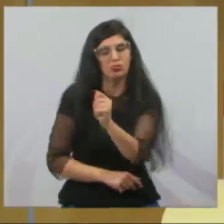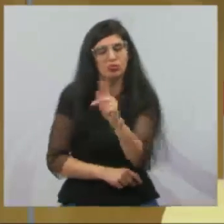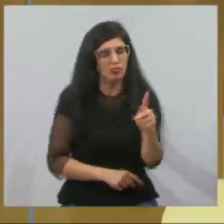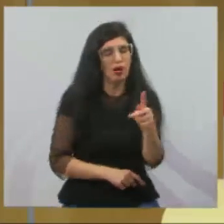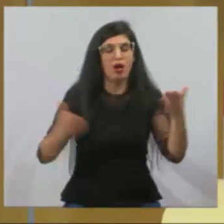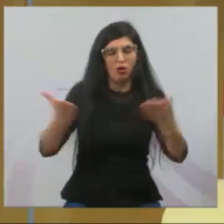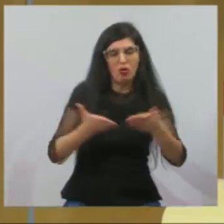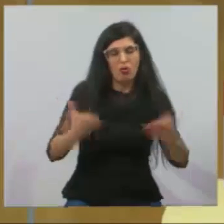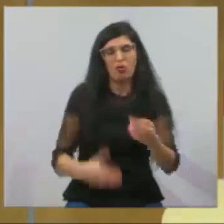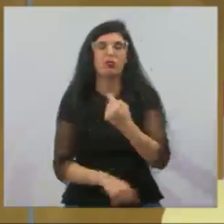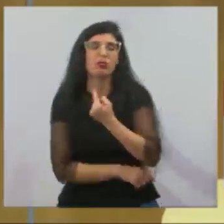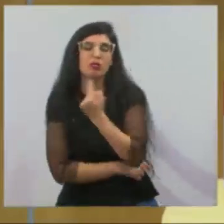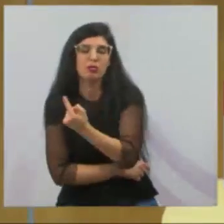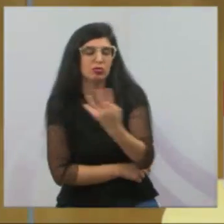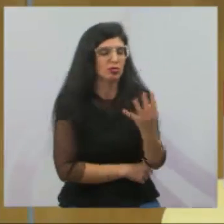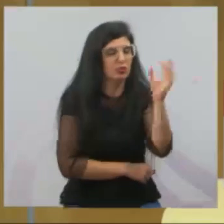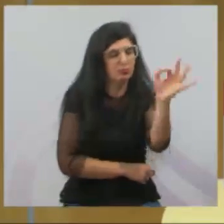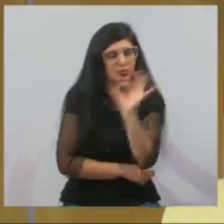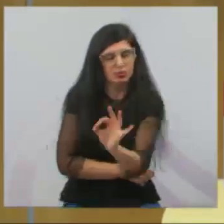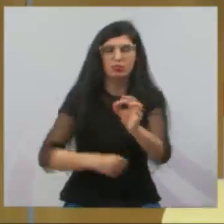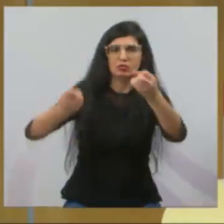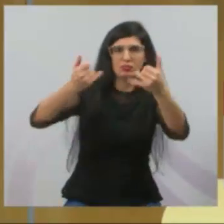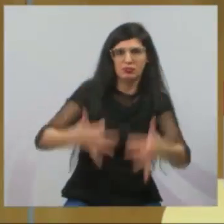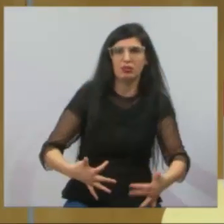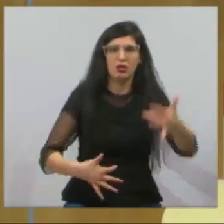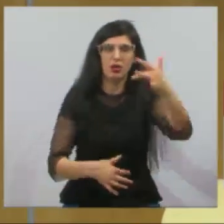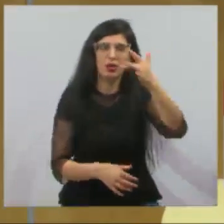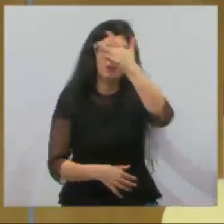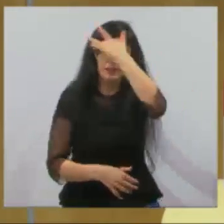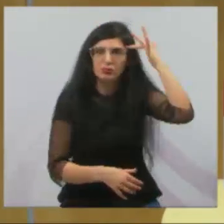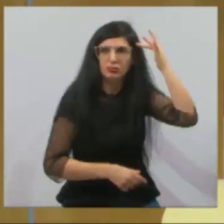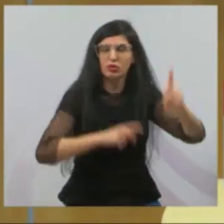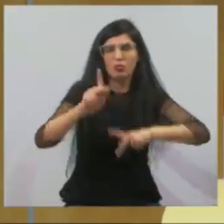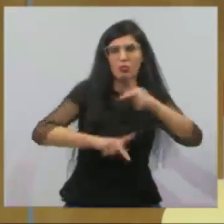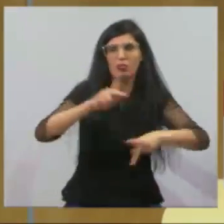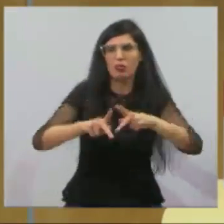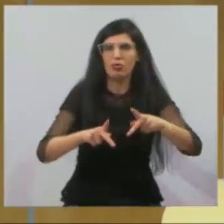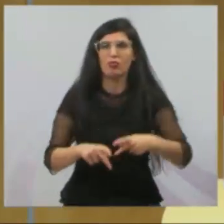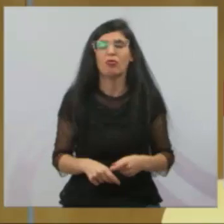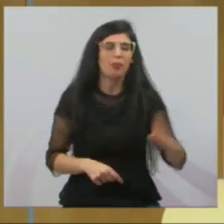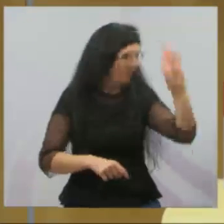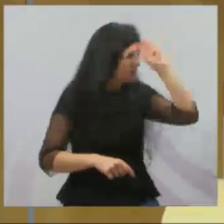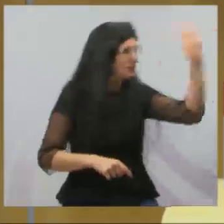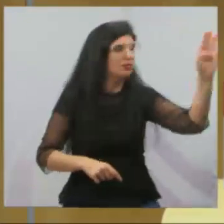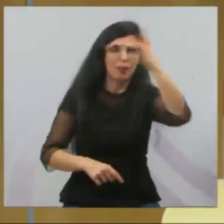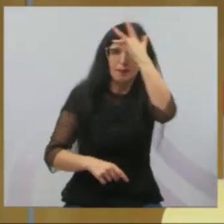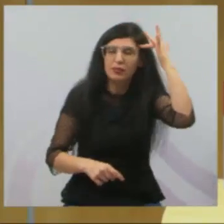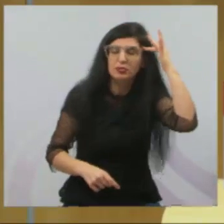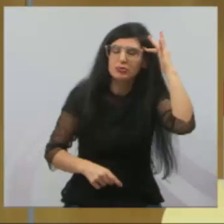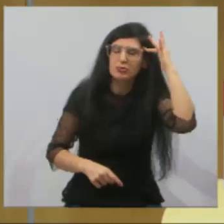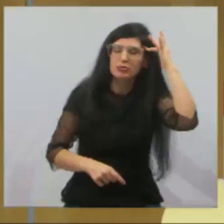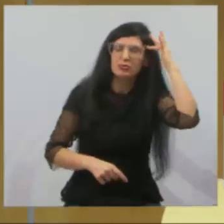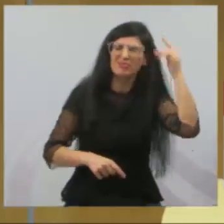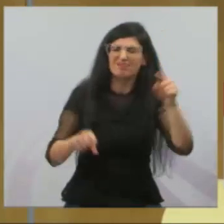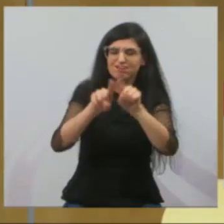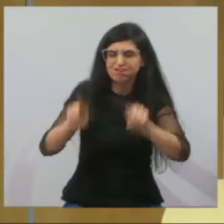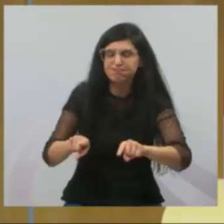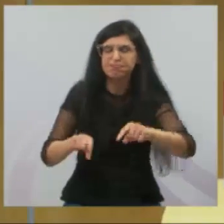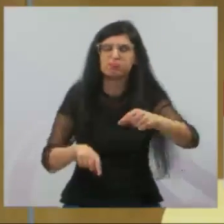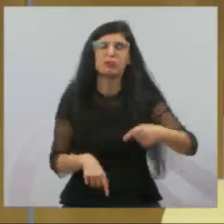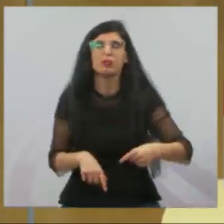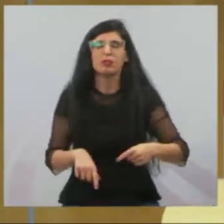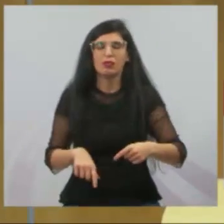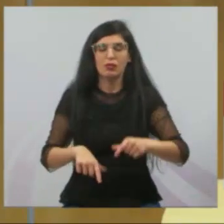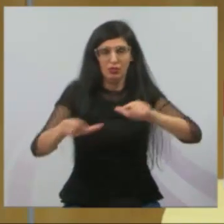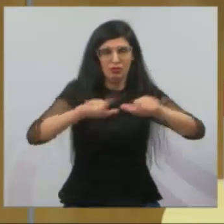14%. Importante, vamos explicar direitinho para a população e principalmente para os servidores públicos da nossa cidade, que esse projeto